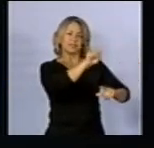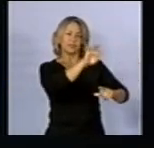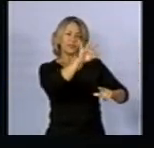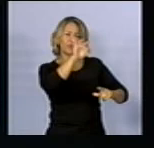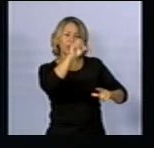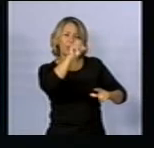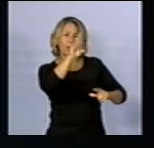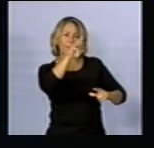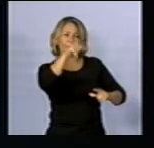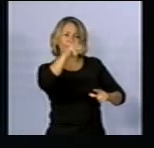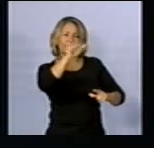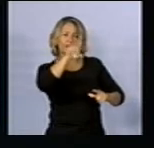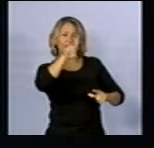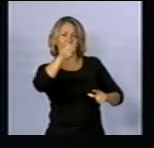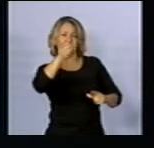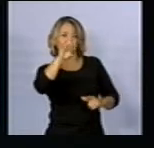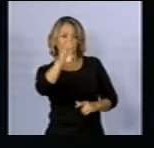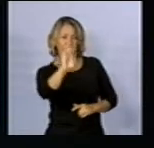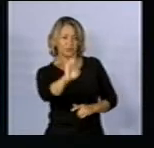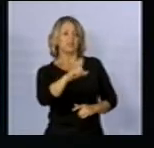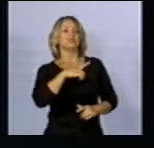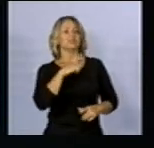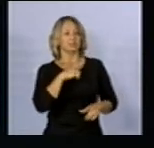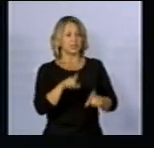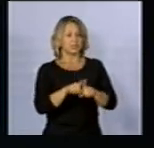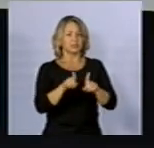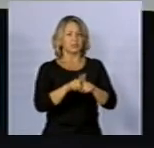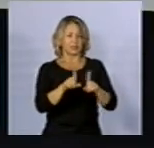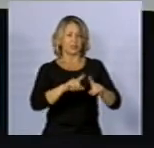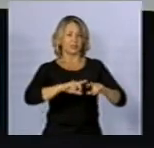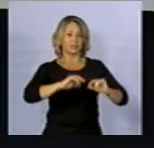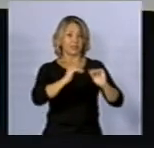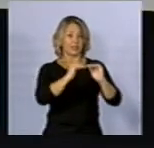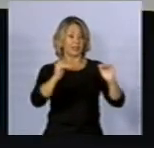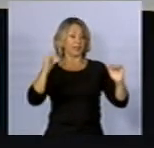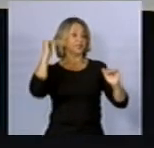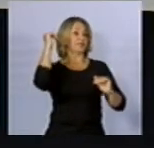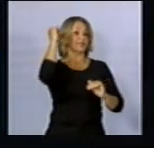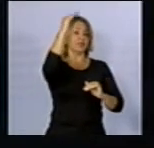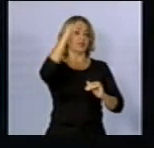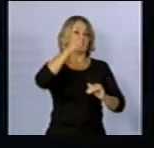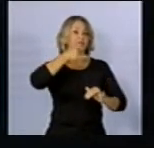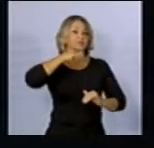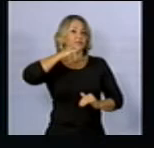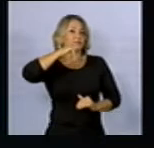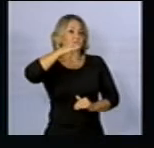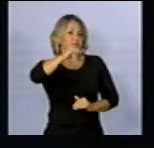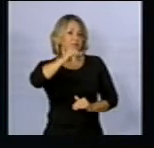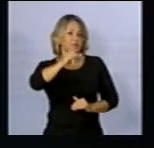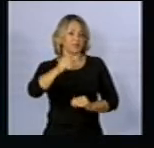a tensão ainda é elevada. Quer dizer, e como ela é